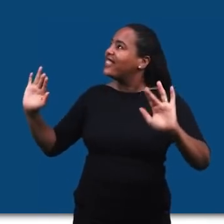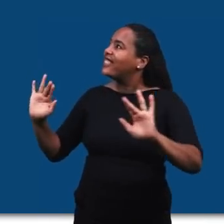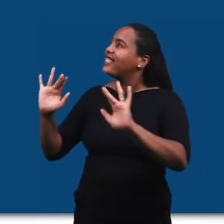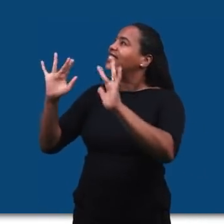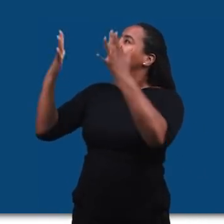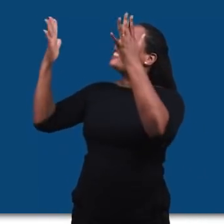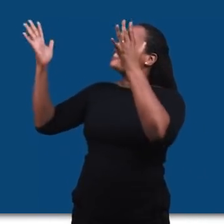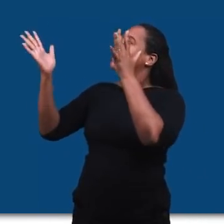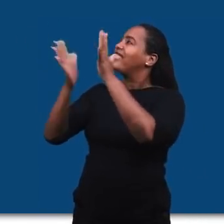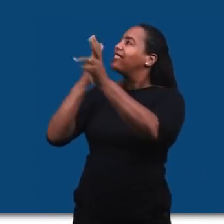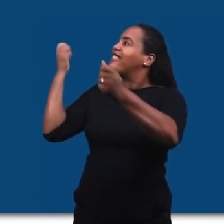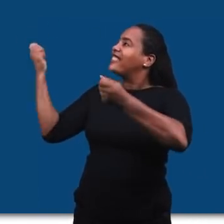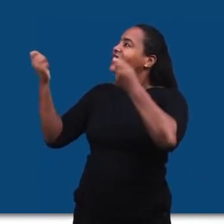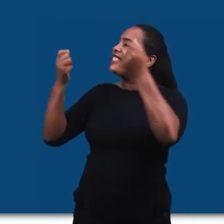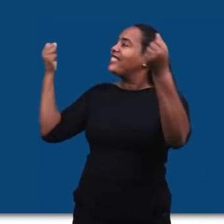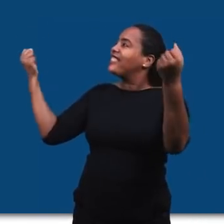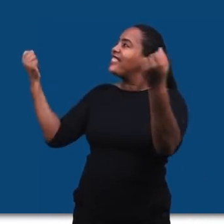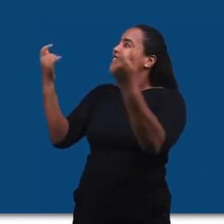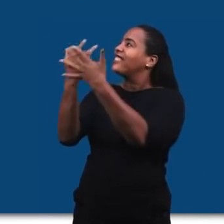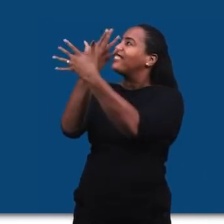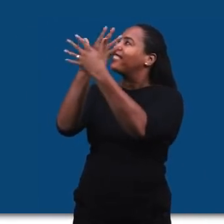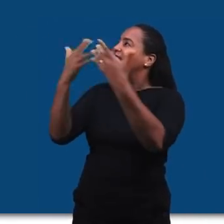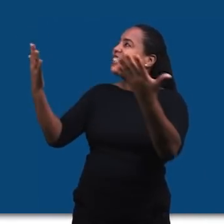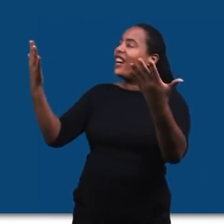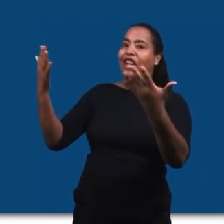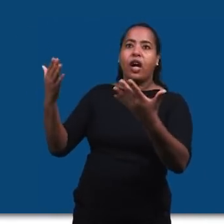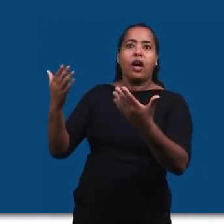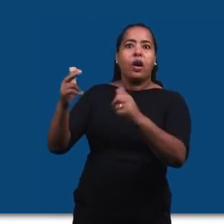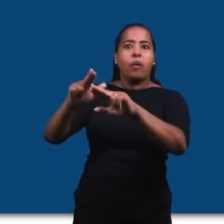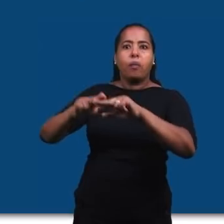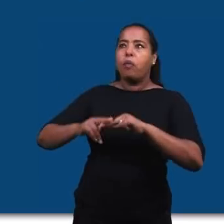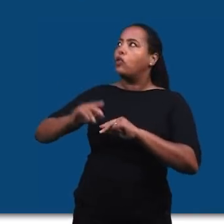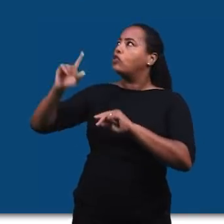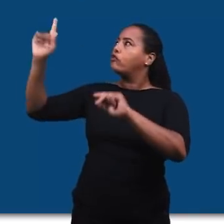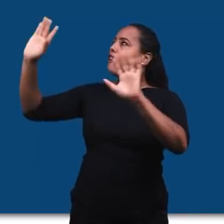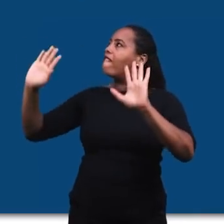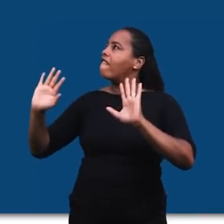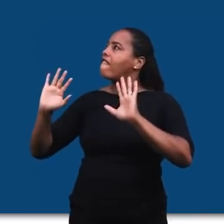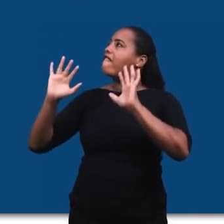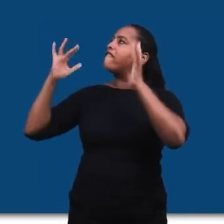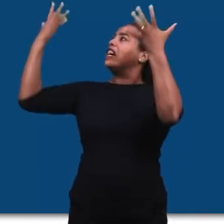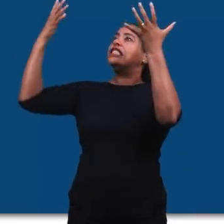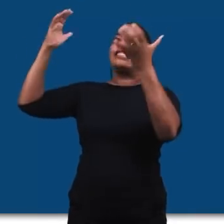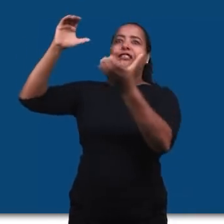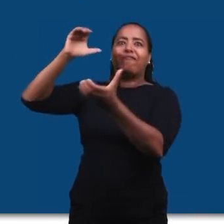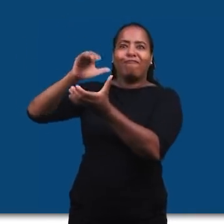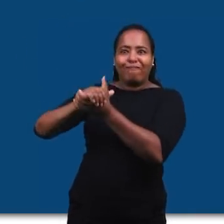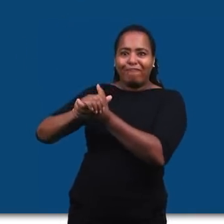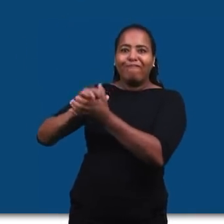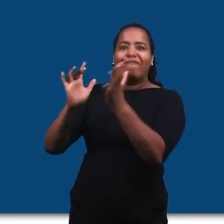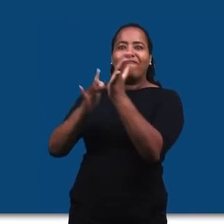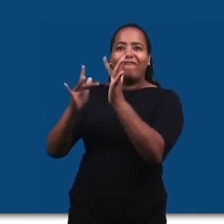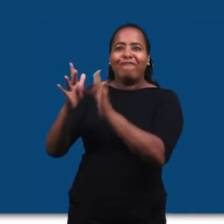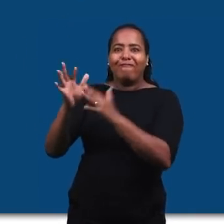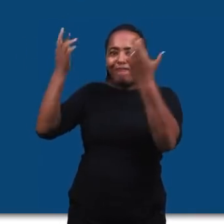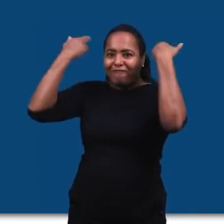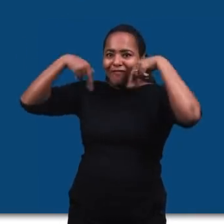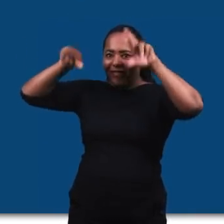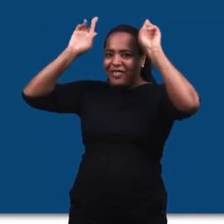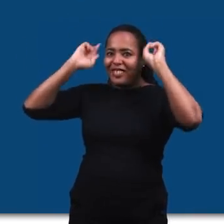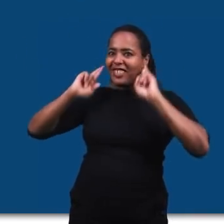demos-lhe glória, porque vindas são as bodas do Cordeiro e já a